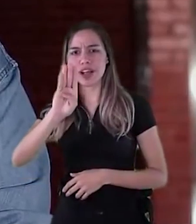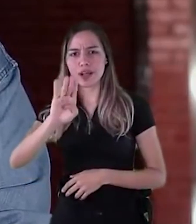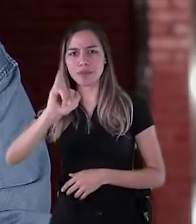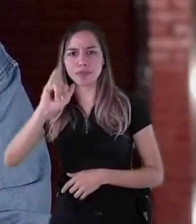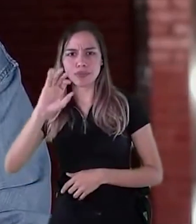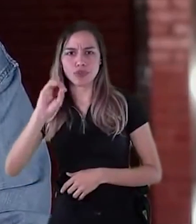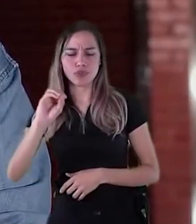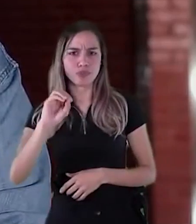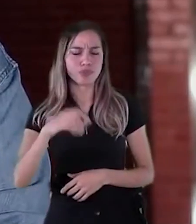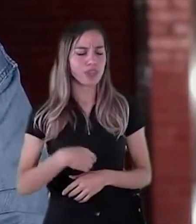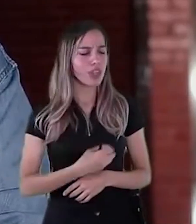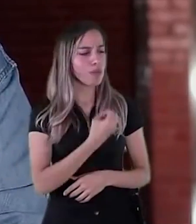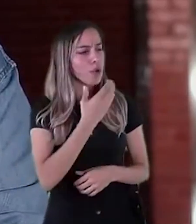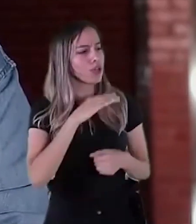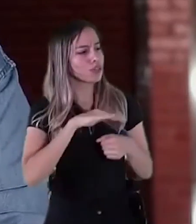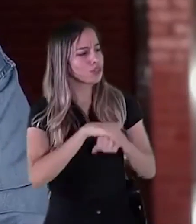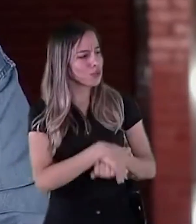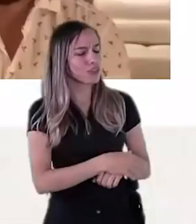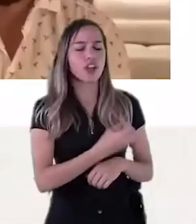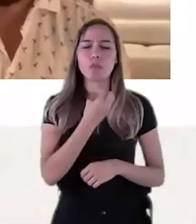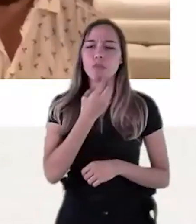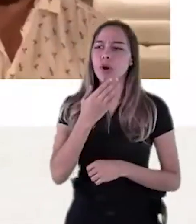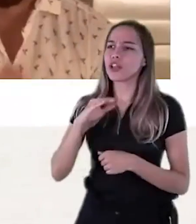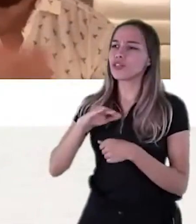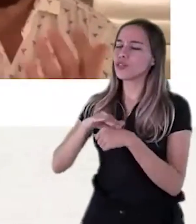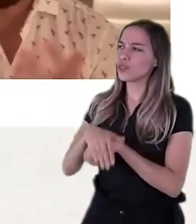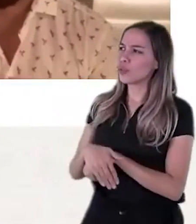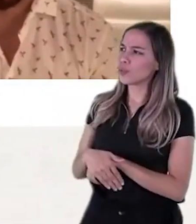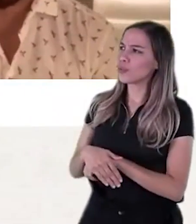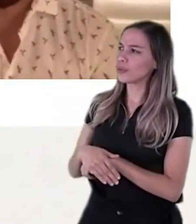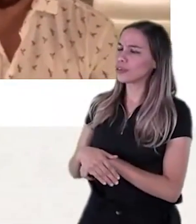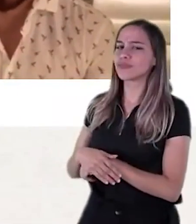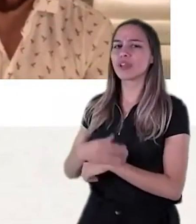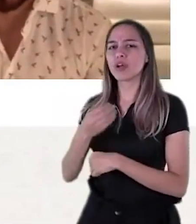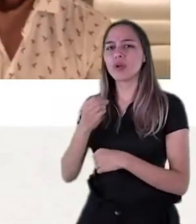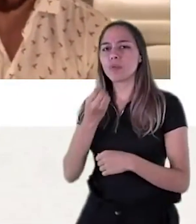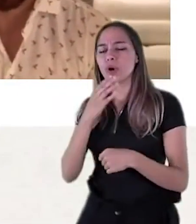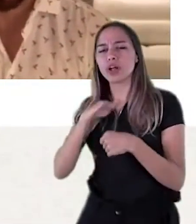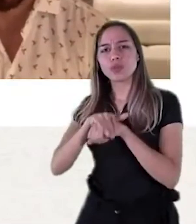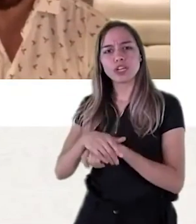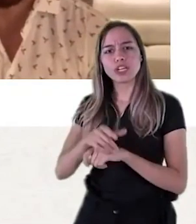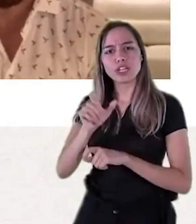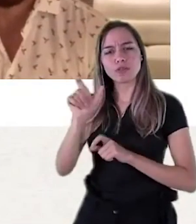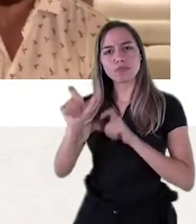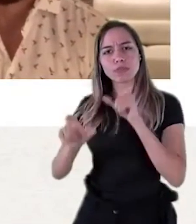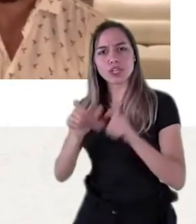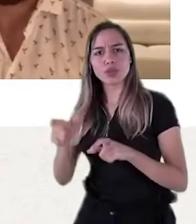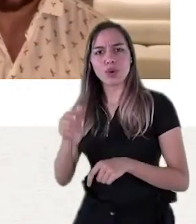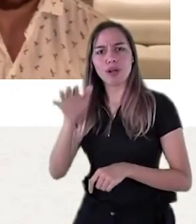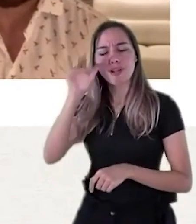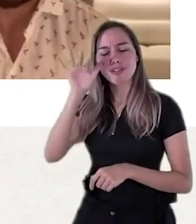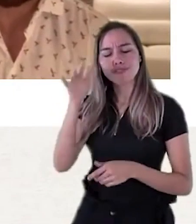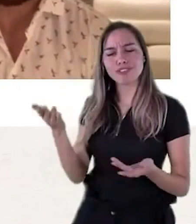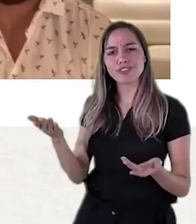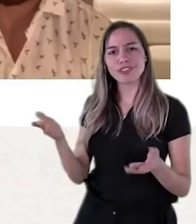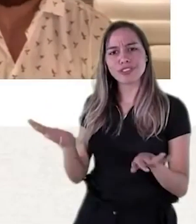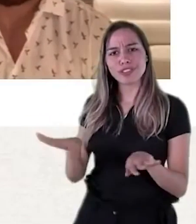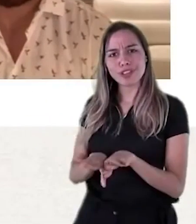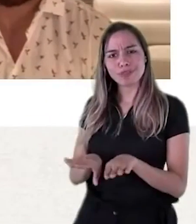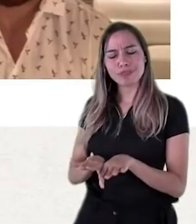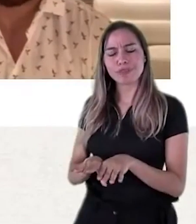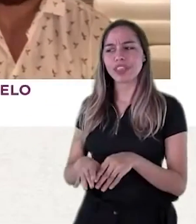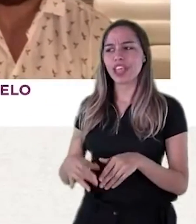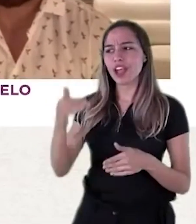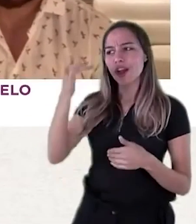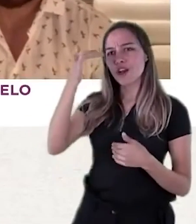noite, Afonso. Boa noite todo esse público qualificadíssimo que lhe acompanha. Muito obrigado pela